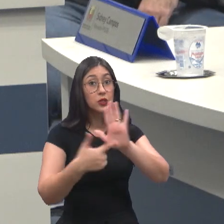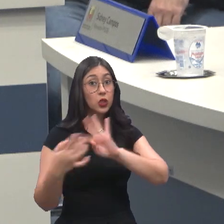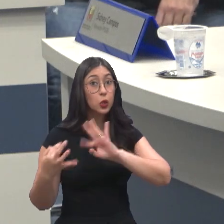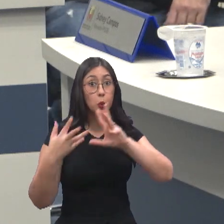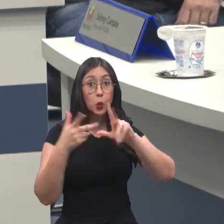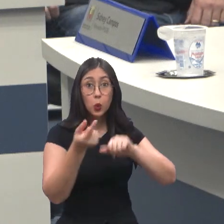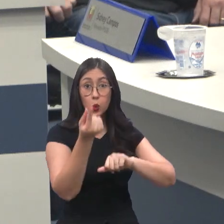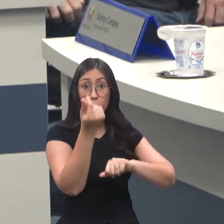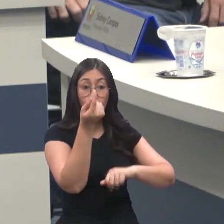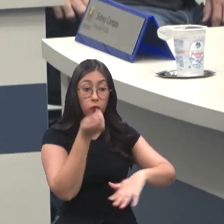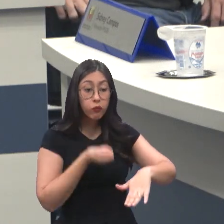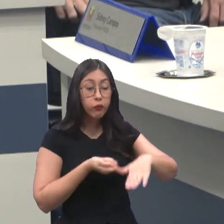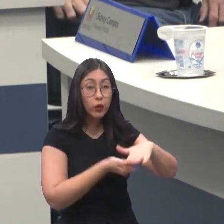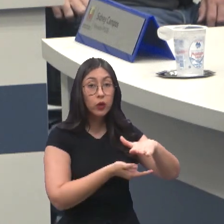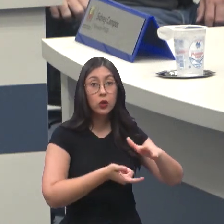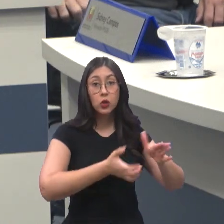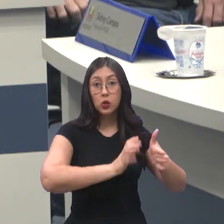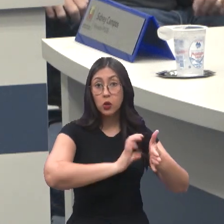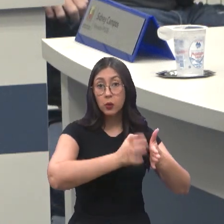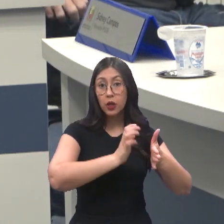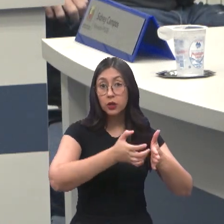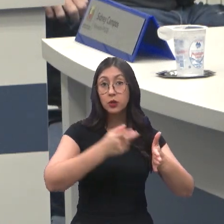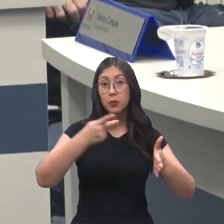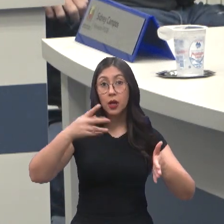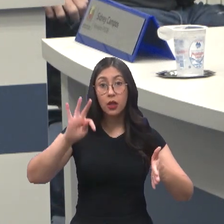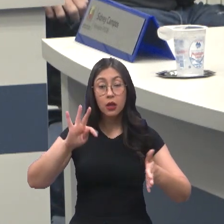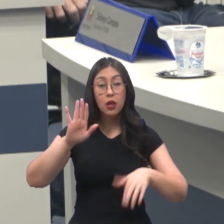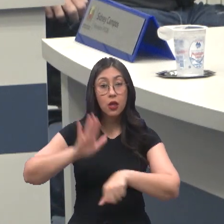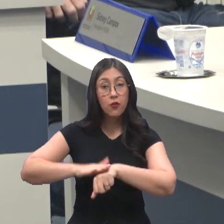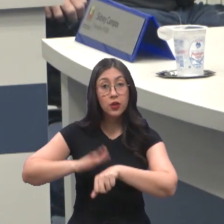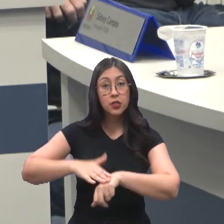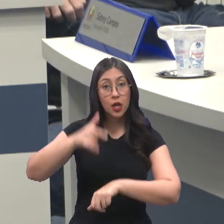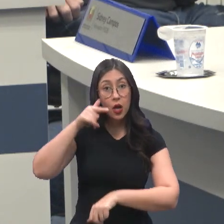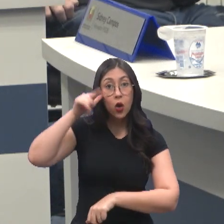está fazendo. Ontem mesmo, um grande investimento na cidade de Sorocaba,